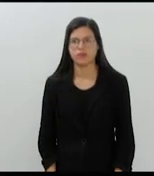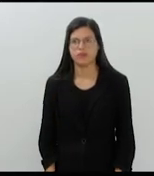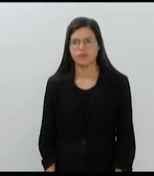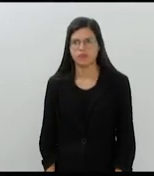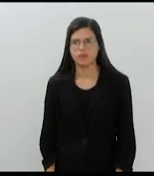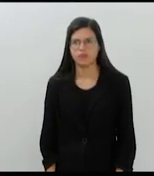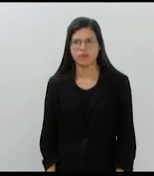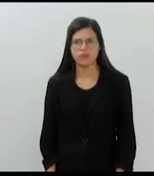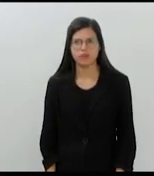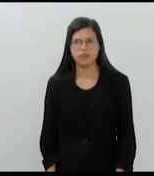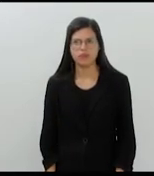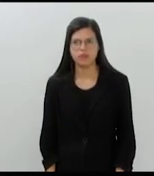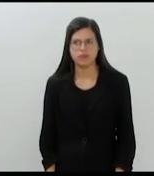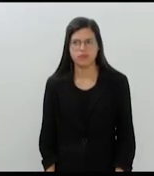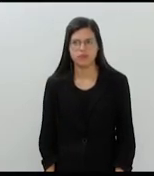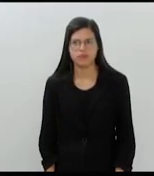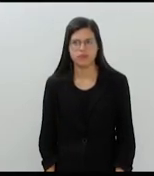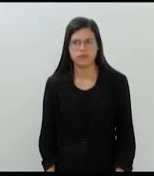O